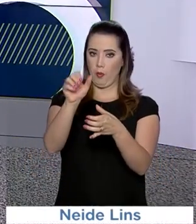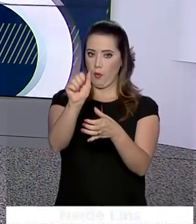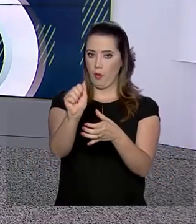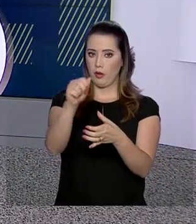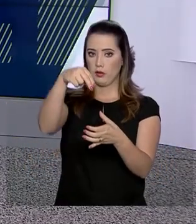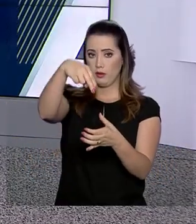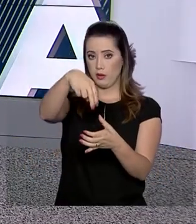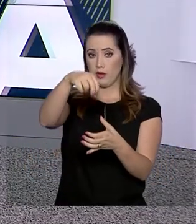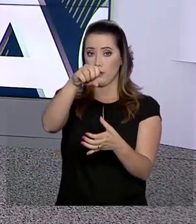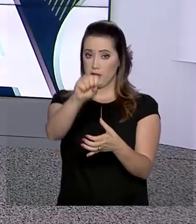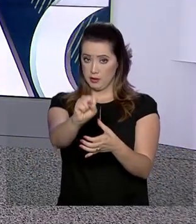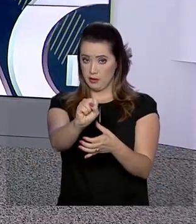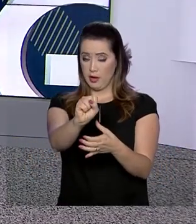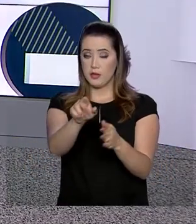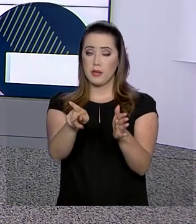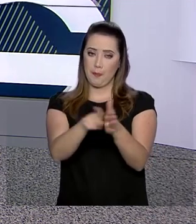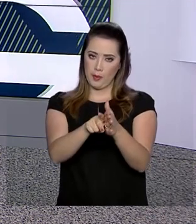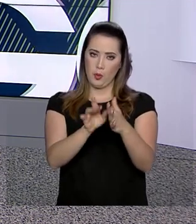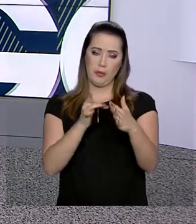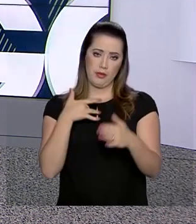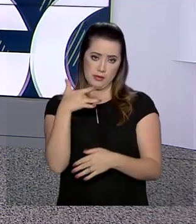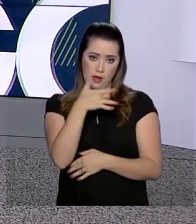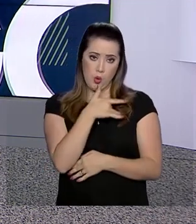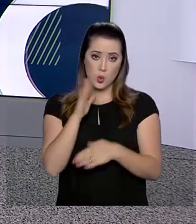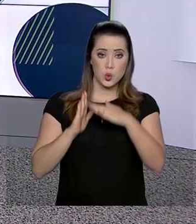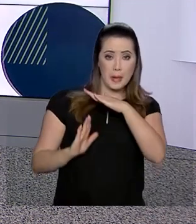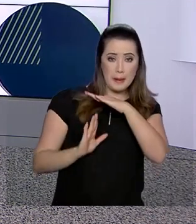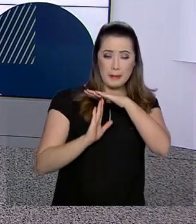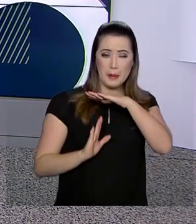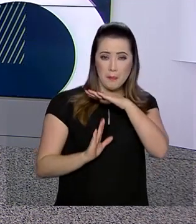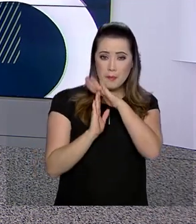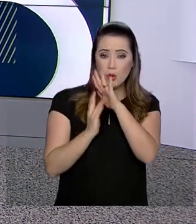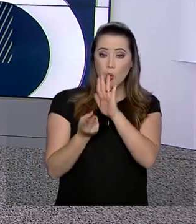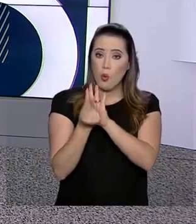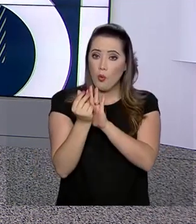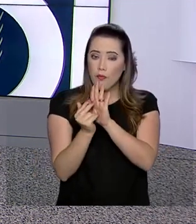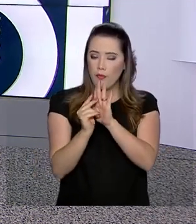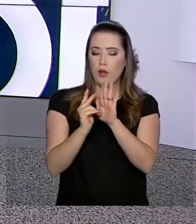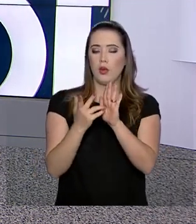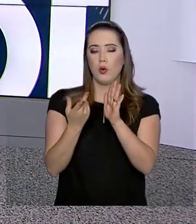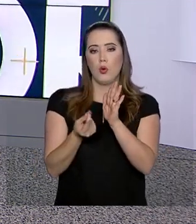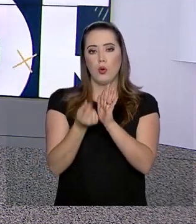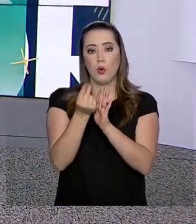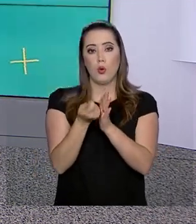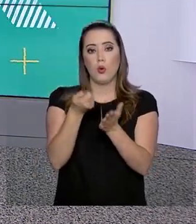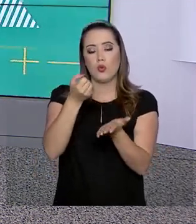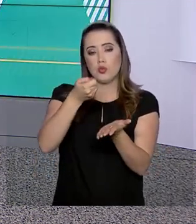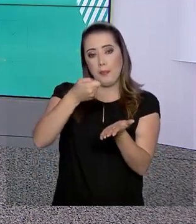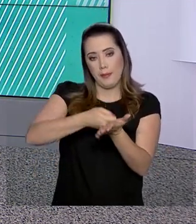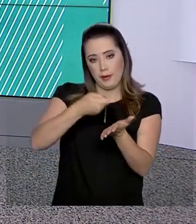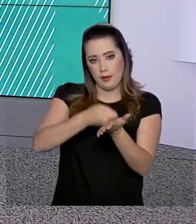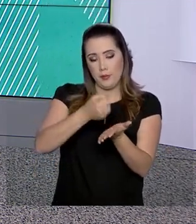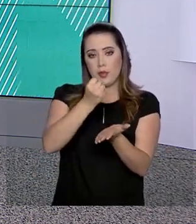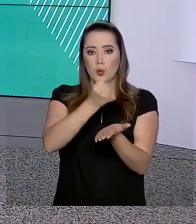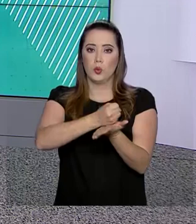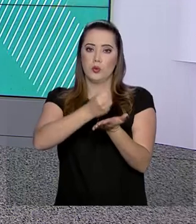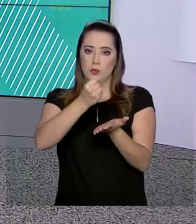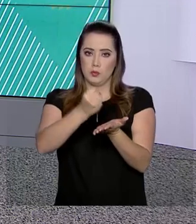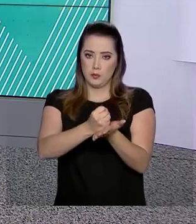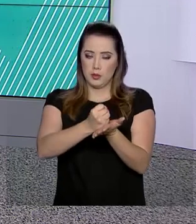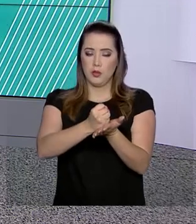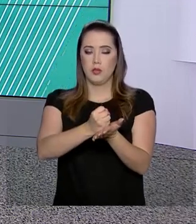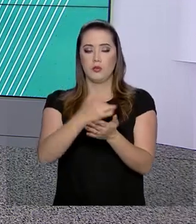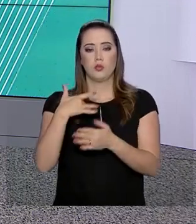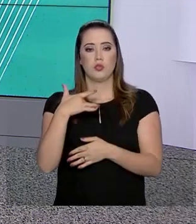nacional de saúde suplementar limitou o percentual máximo de reajuste nas mensalidades dos planos de saúde do rio de